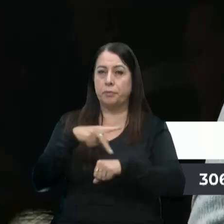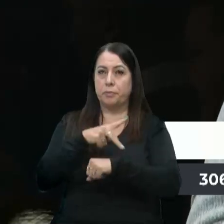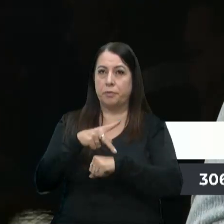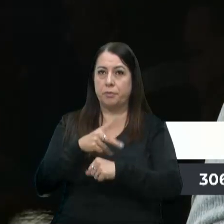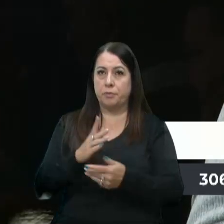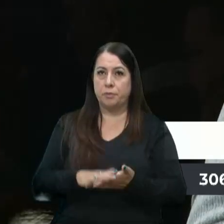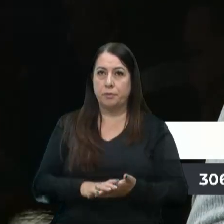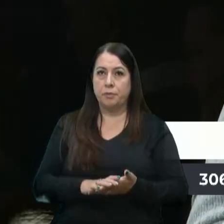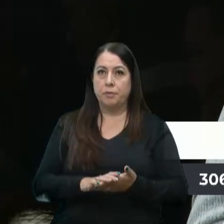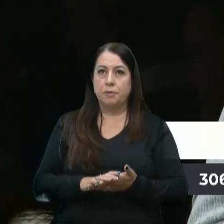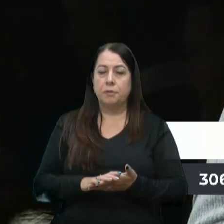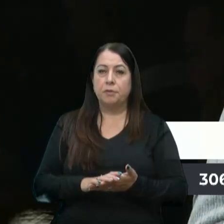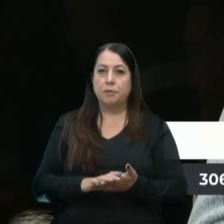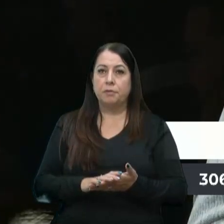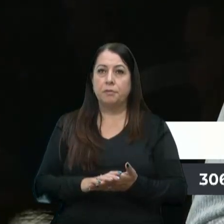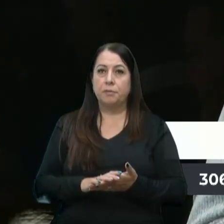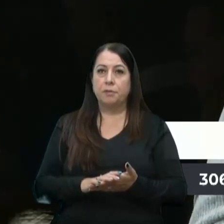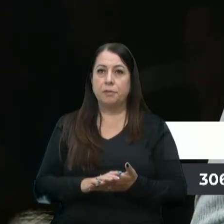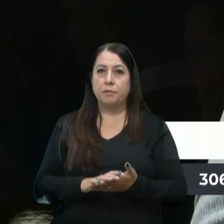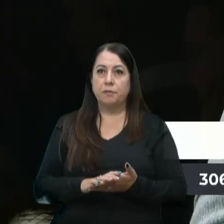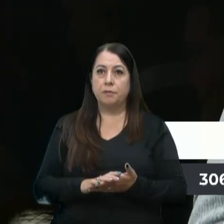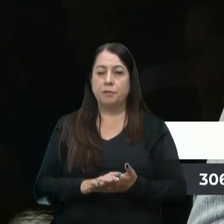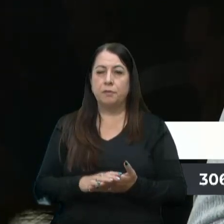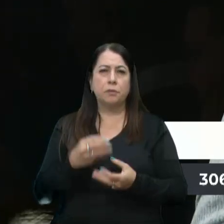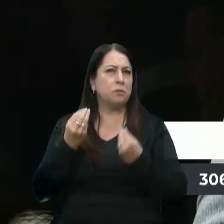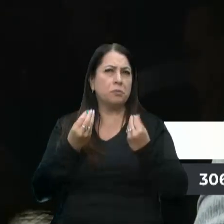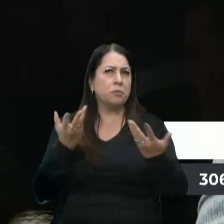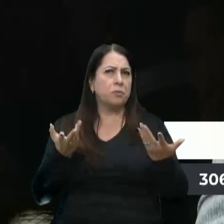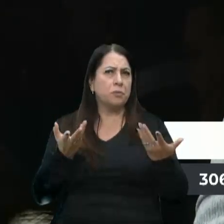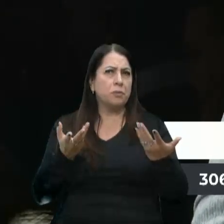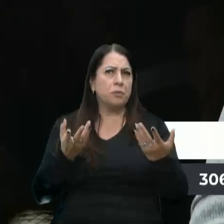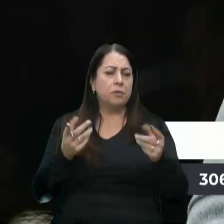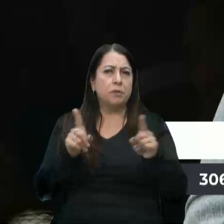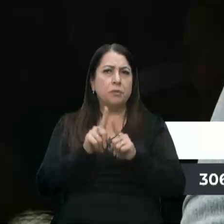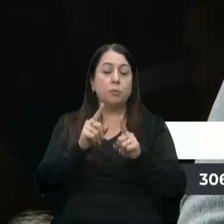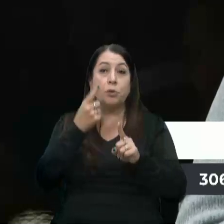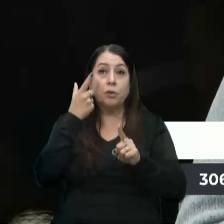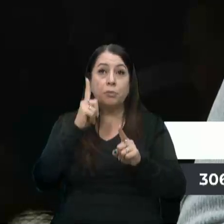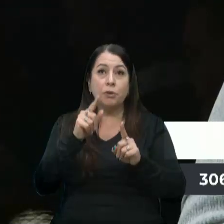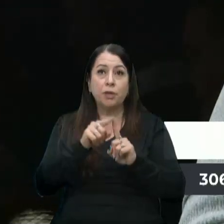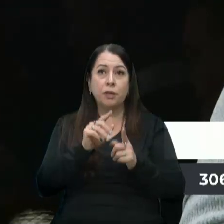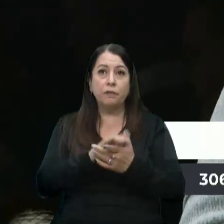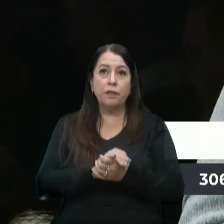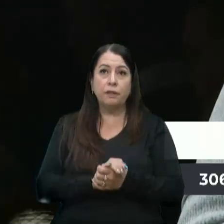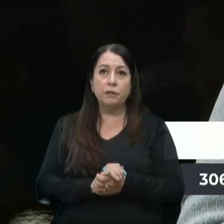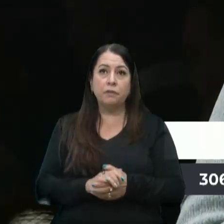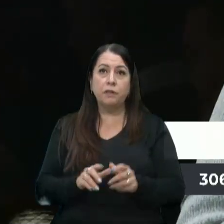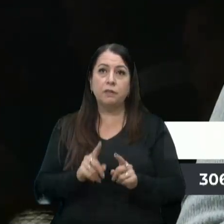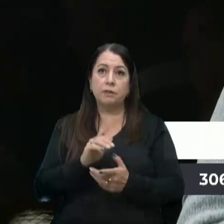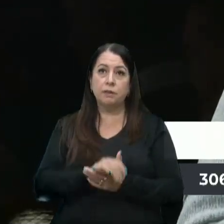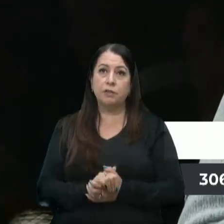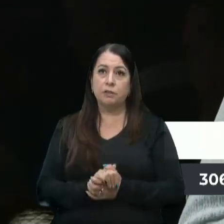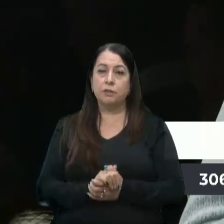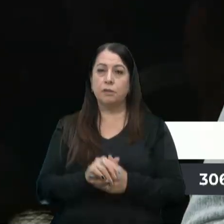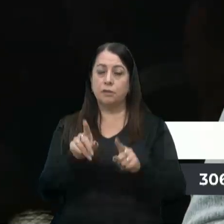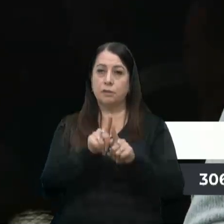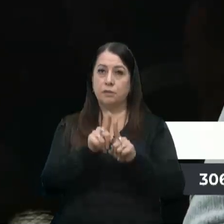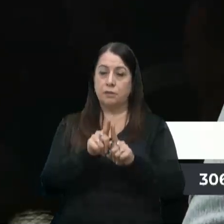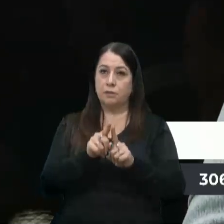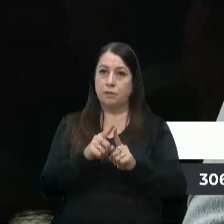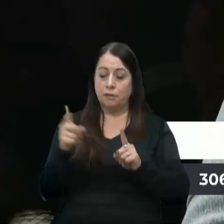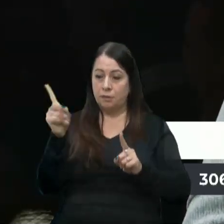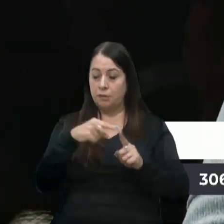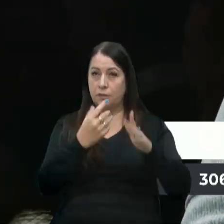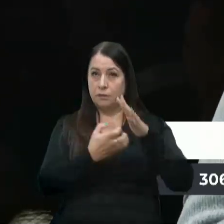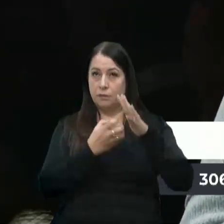países não Como assim o que a gente pode ganhar de trazer